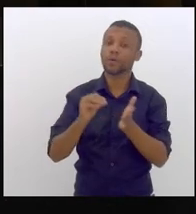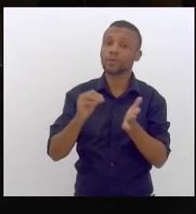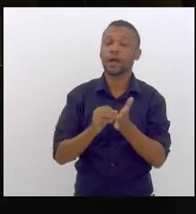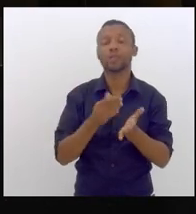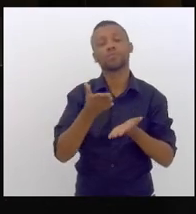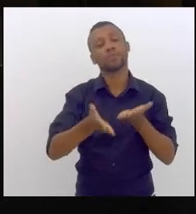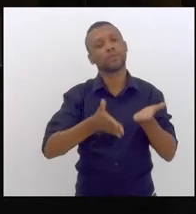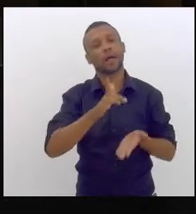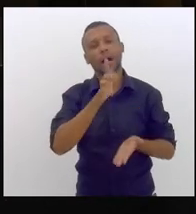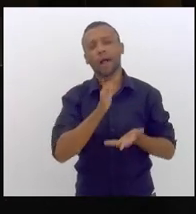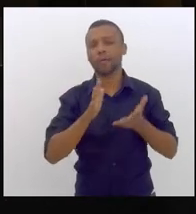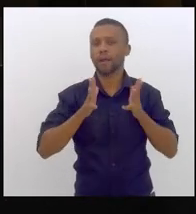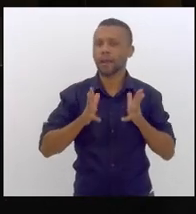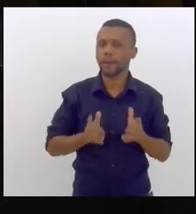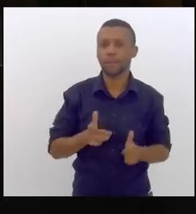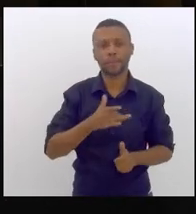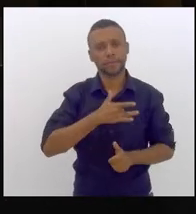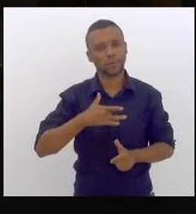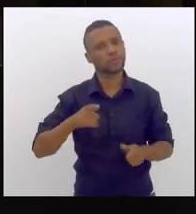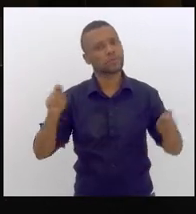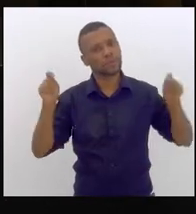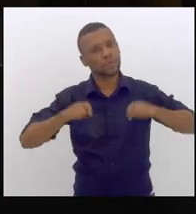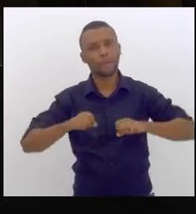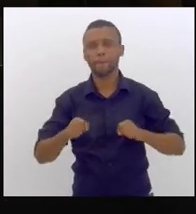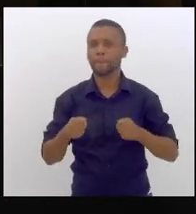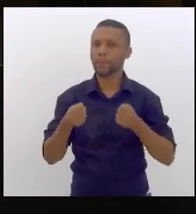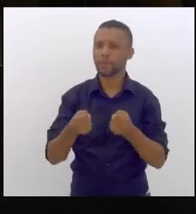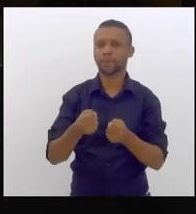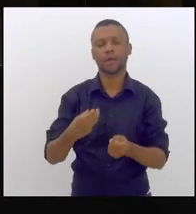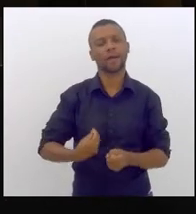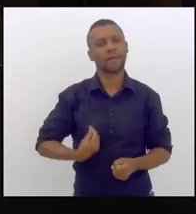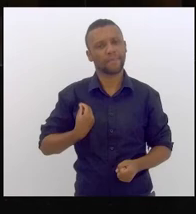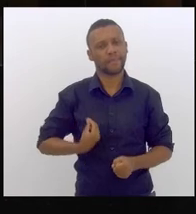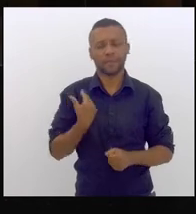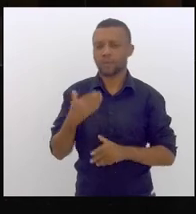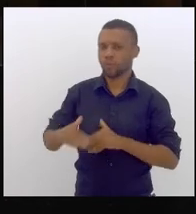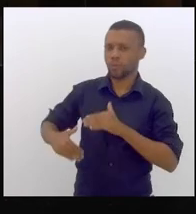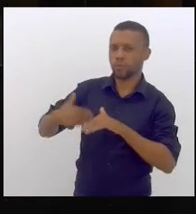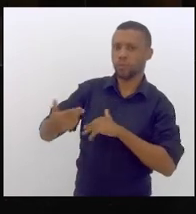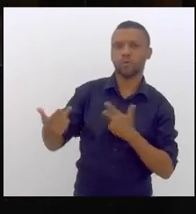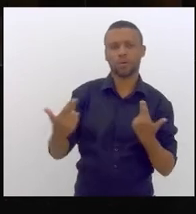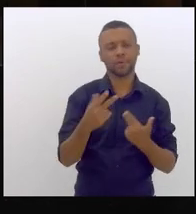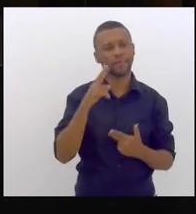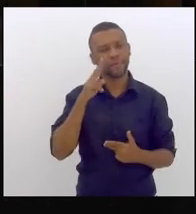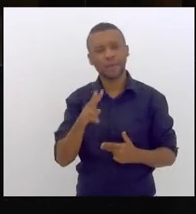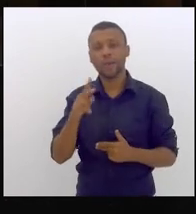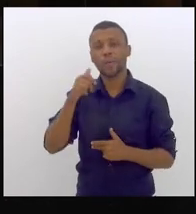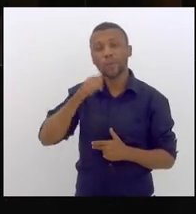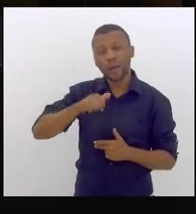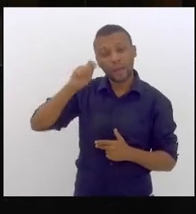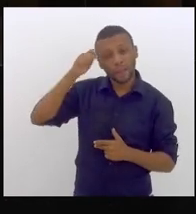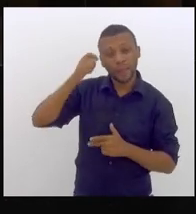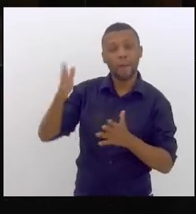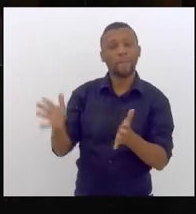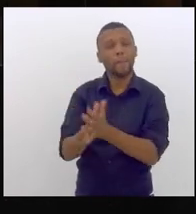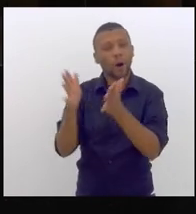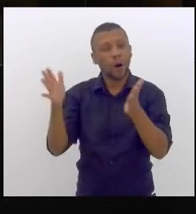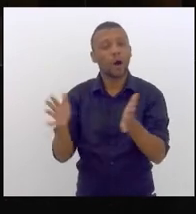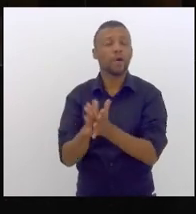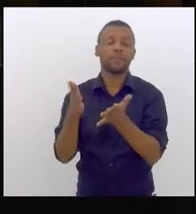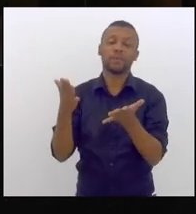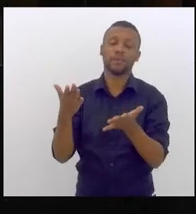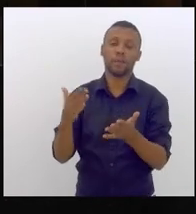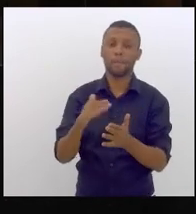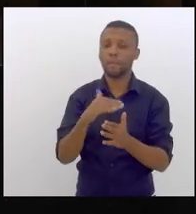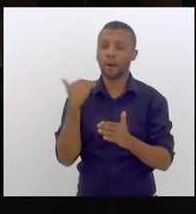a saúde garantindo a possibilidade da sua sobrevivência. Como a gente vê mulheres pretas, pobres, morrendo